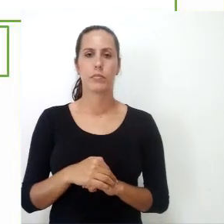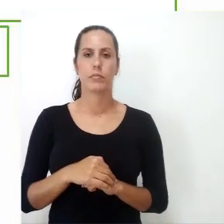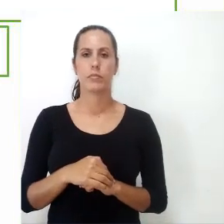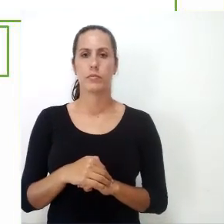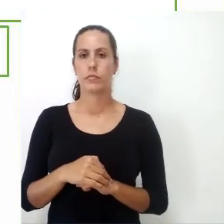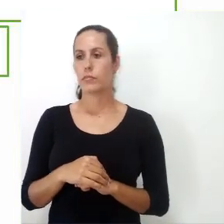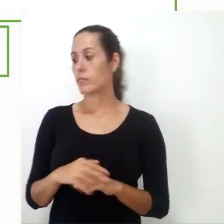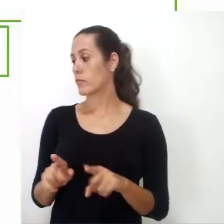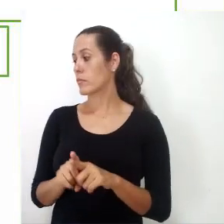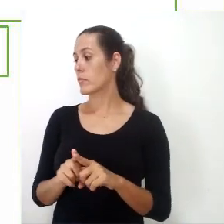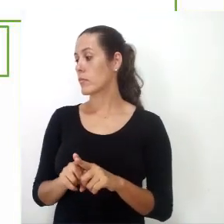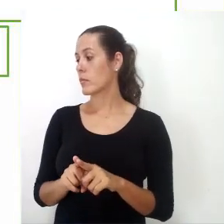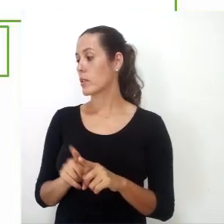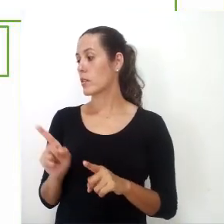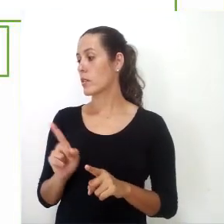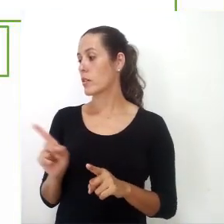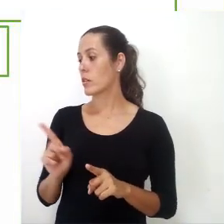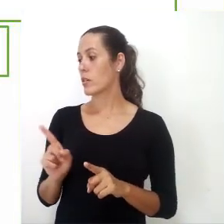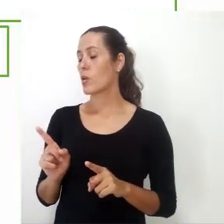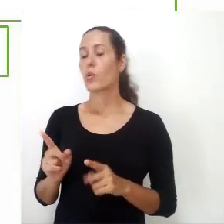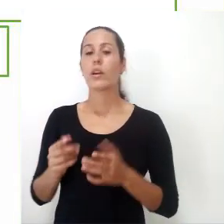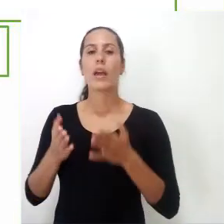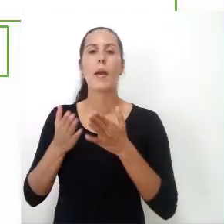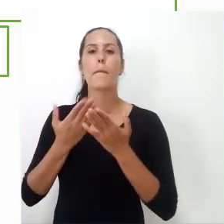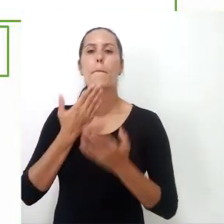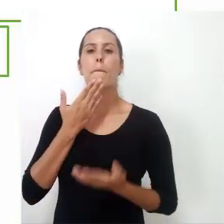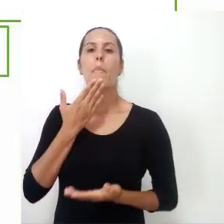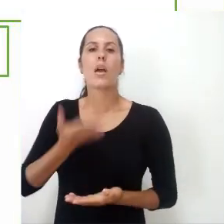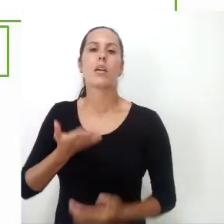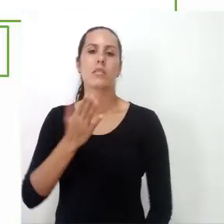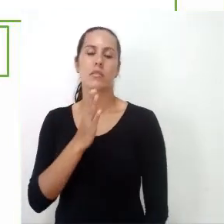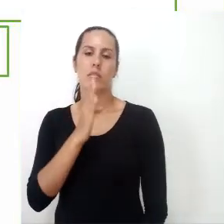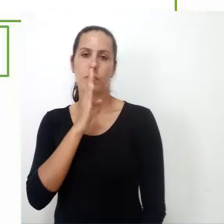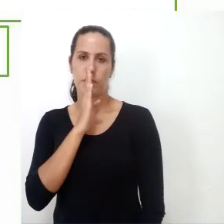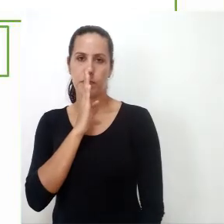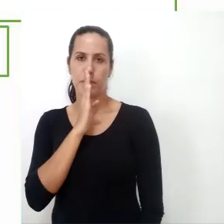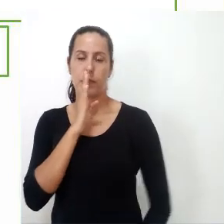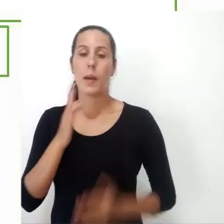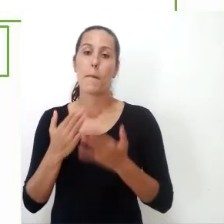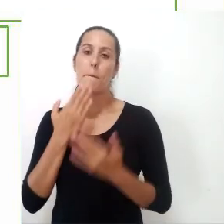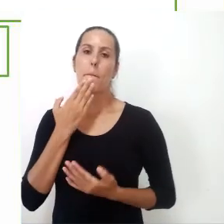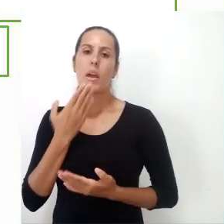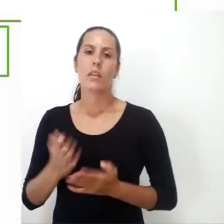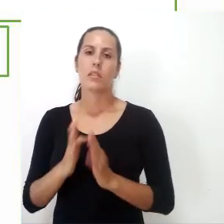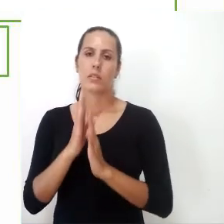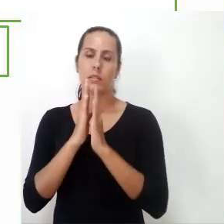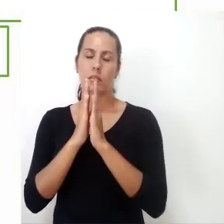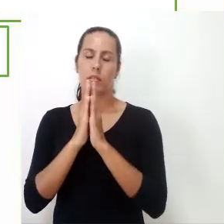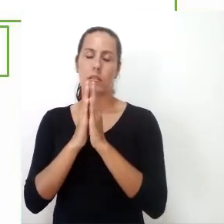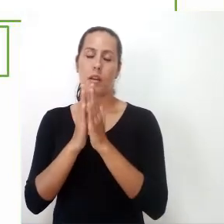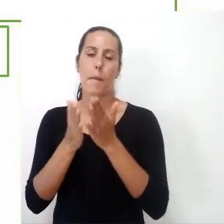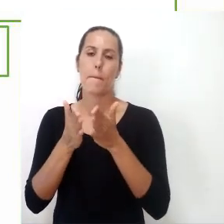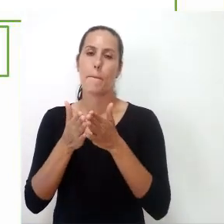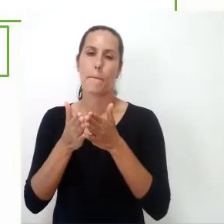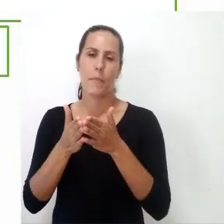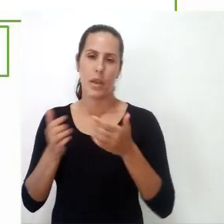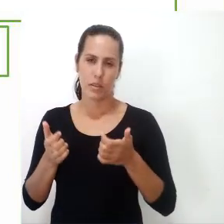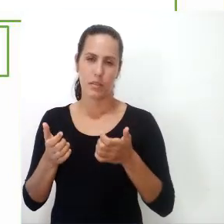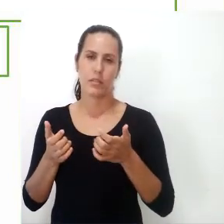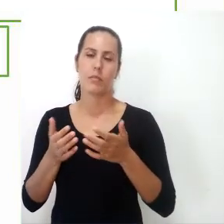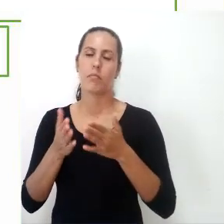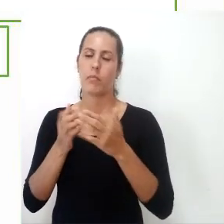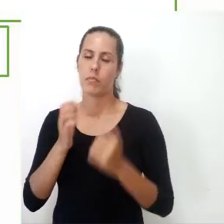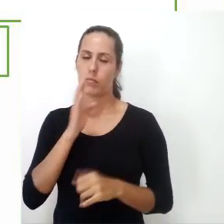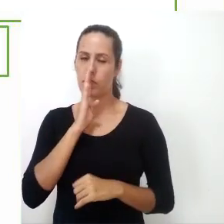questão silêncio e veja aí também, no caso, a questão de pedir silêncio. A imagem e